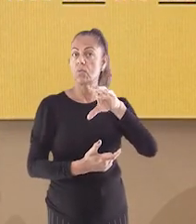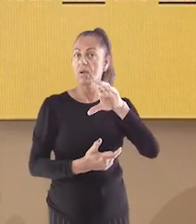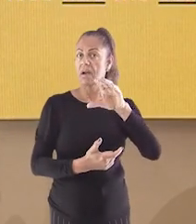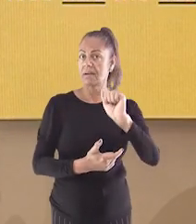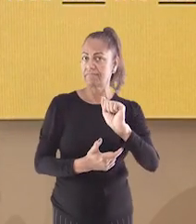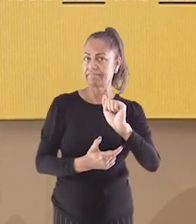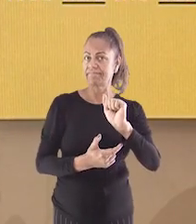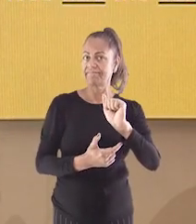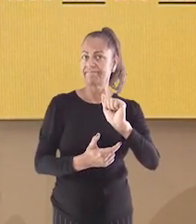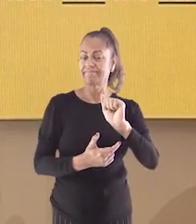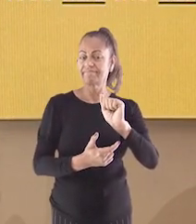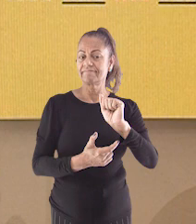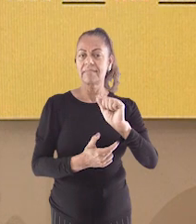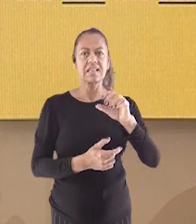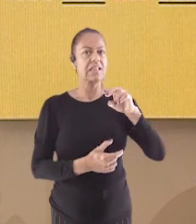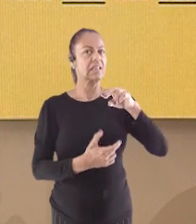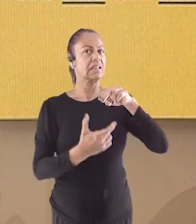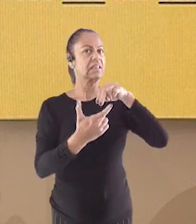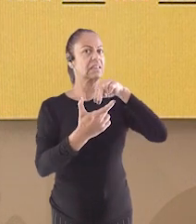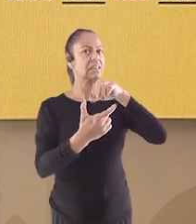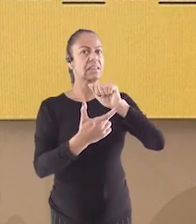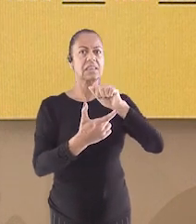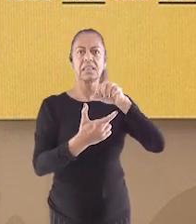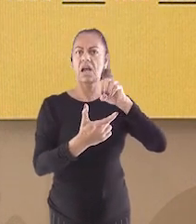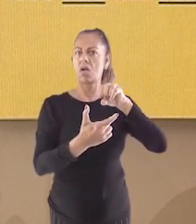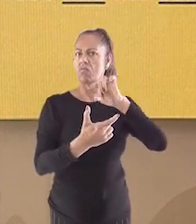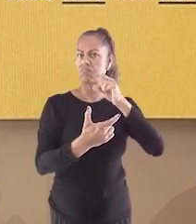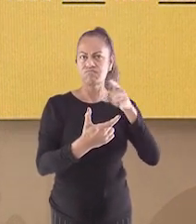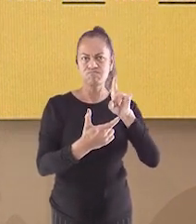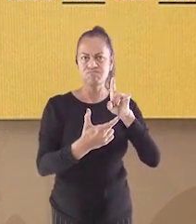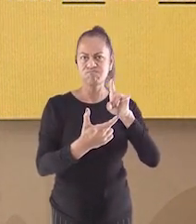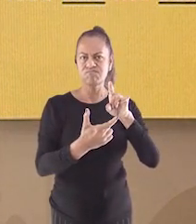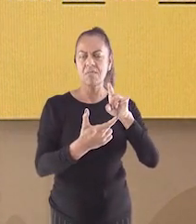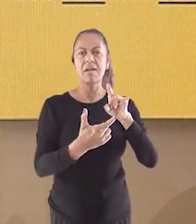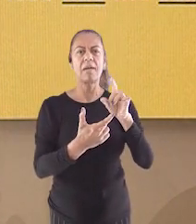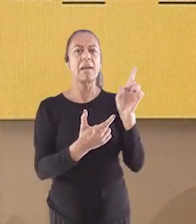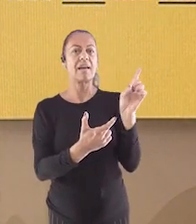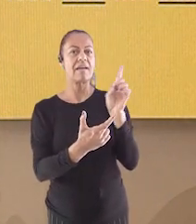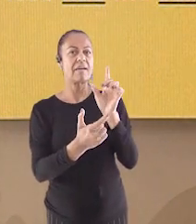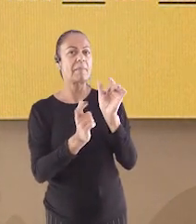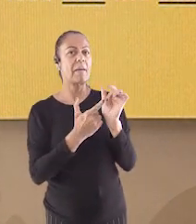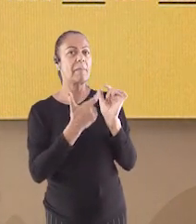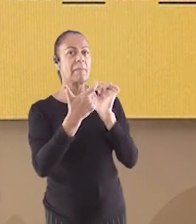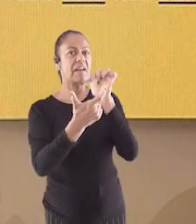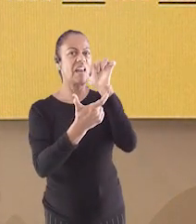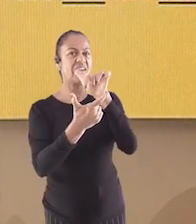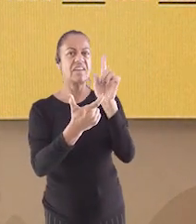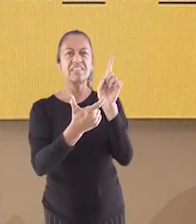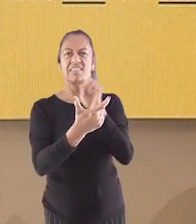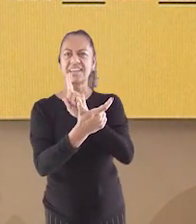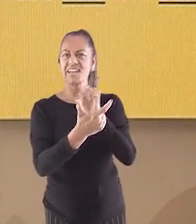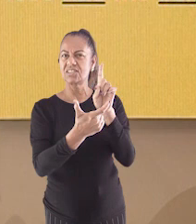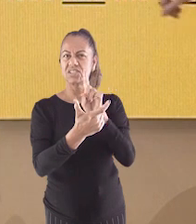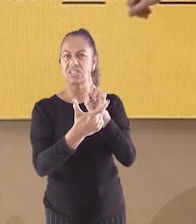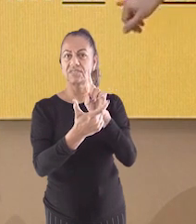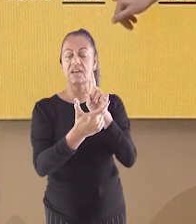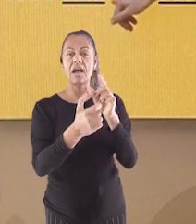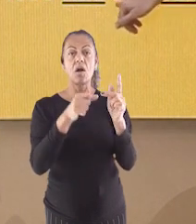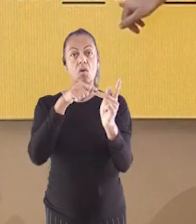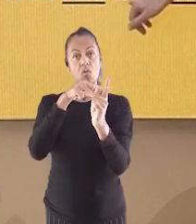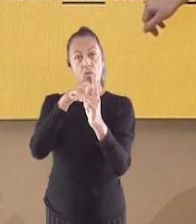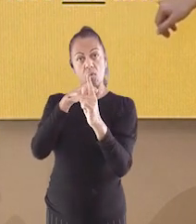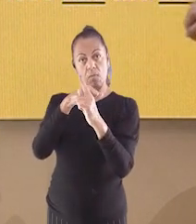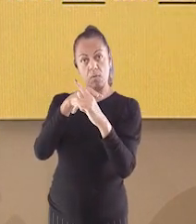pronome depois das palavras negativas, como nos exemplos. Nunca te vi assim e